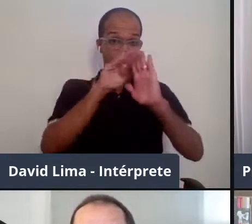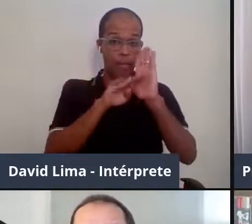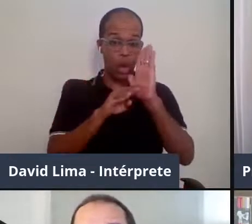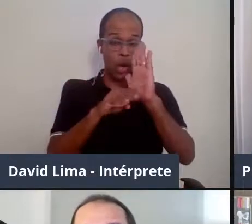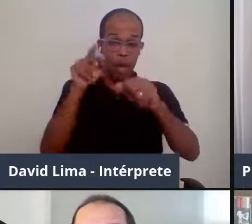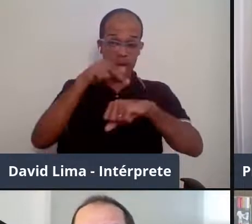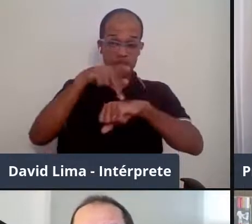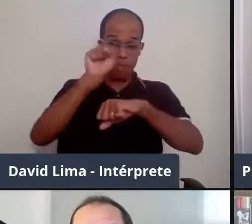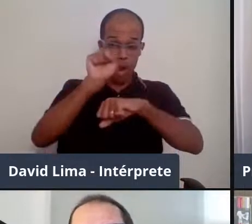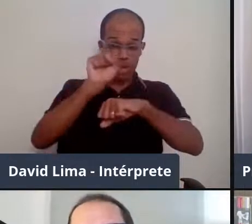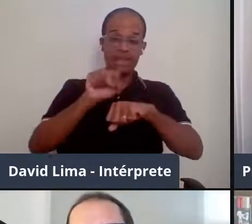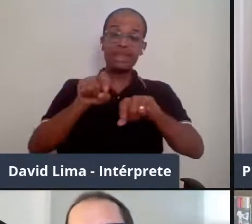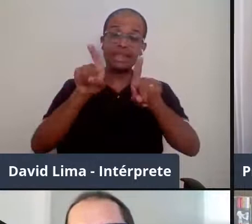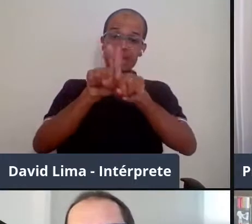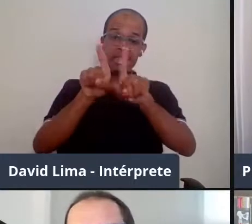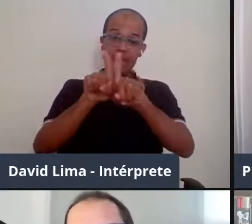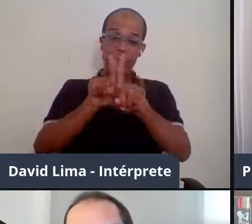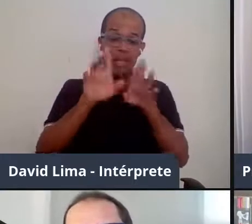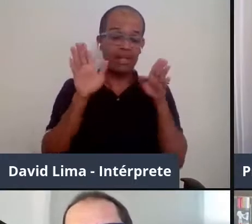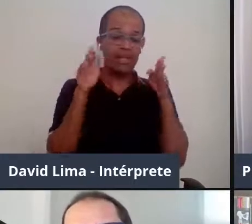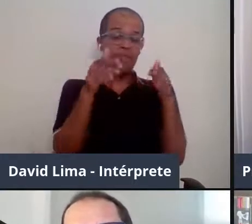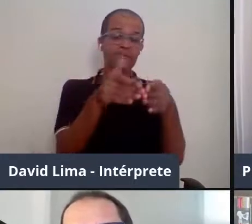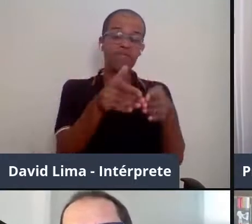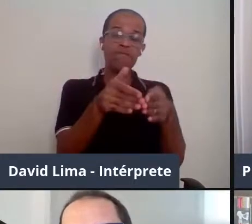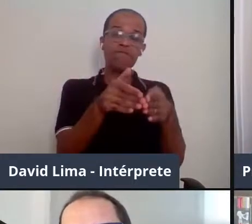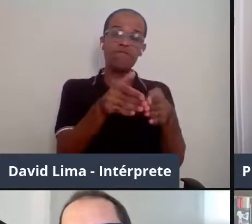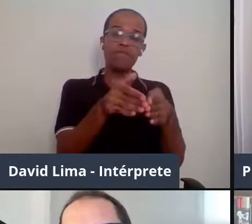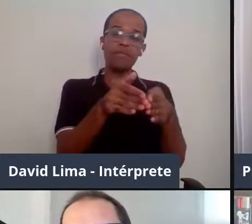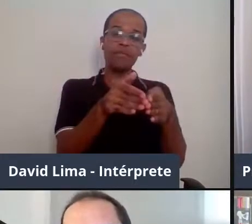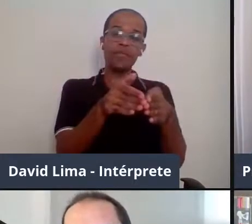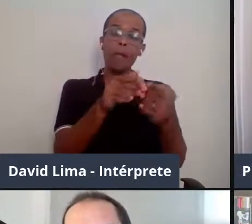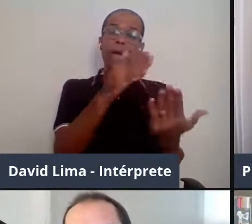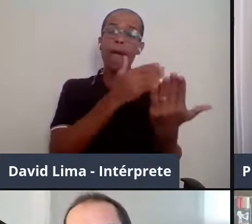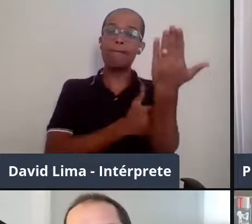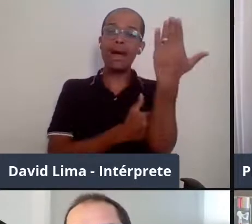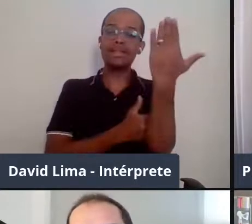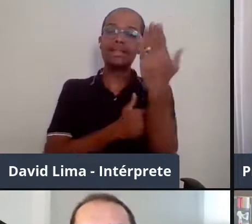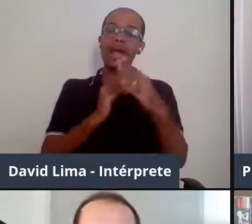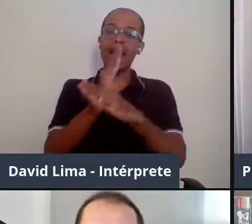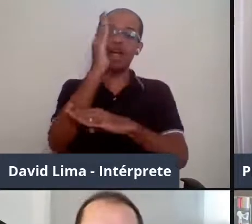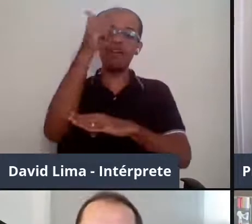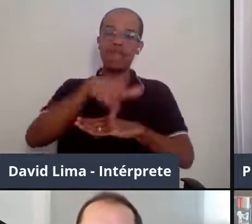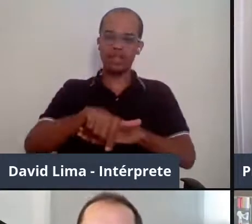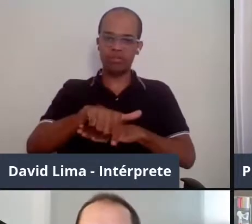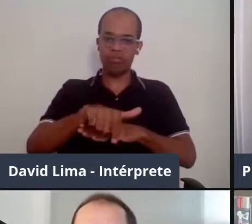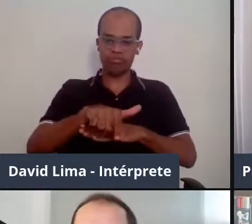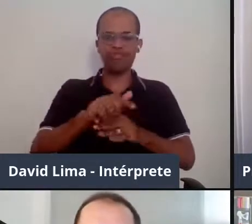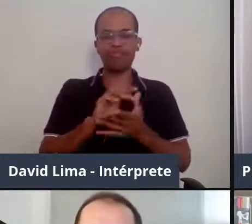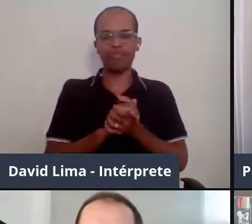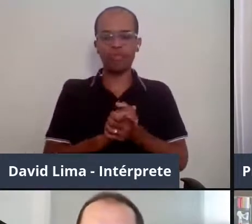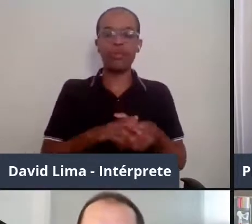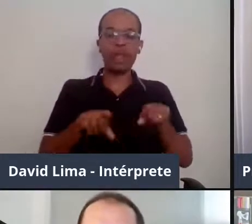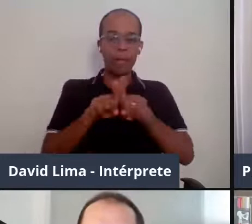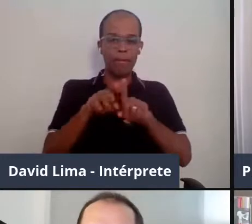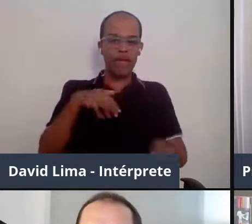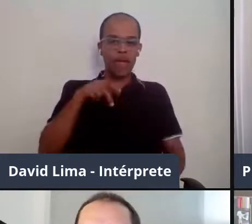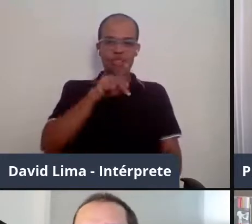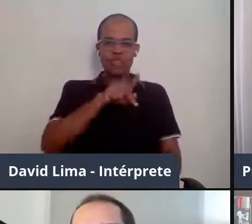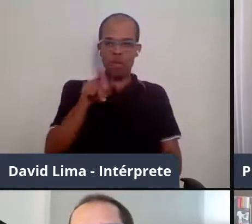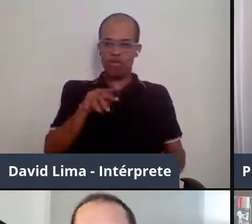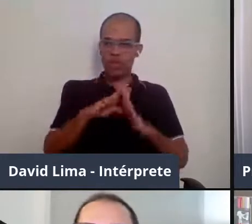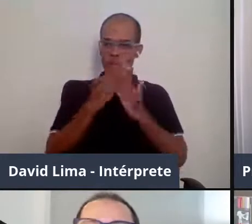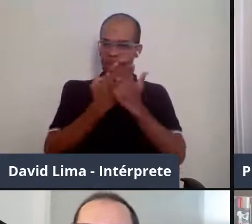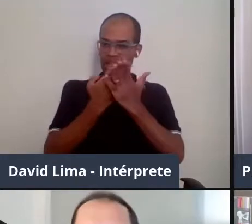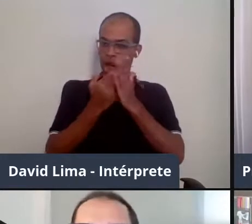do centro, como também especificamente pela pasta da revalidação. Também, como sou professor da Escola de